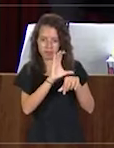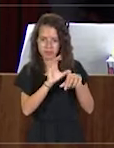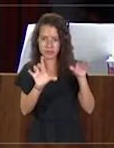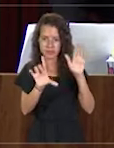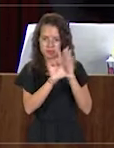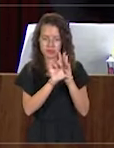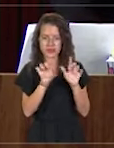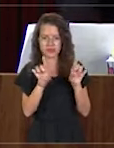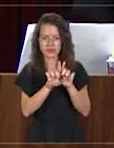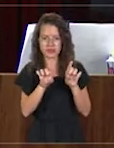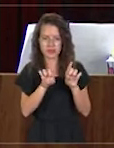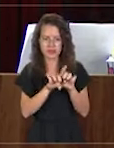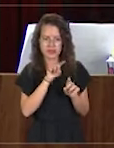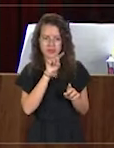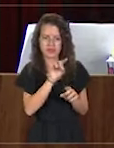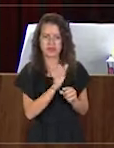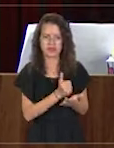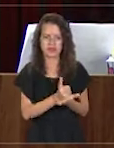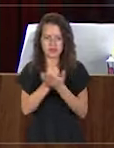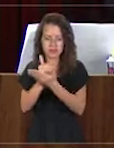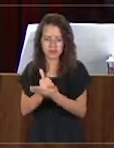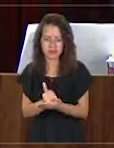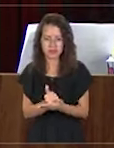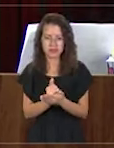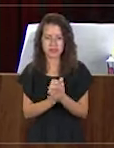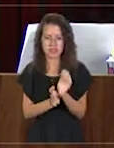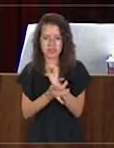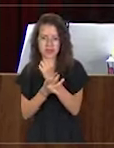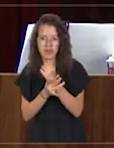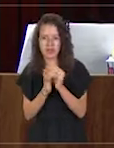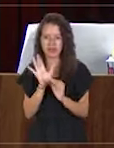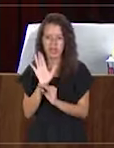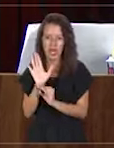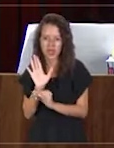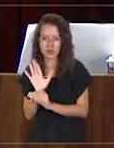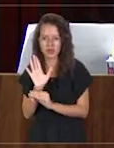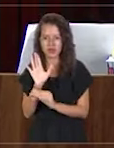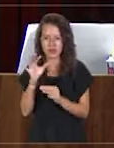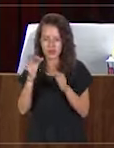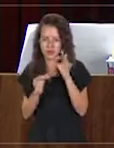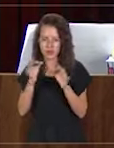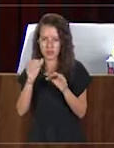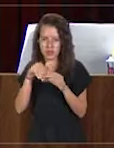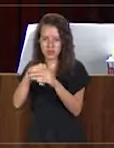apoio logístico e de segurança que sempre forneceu às eleições.